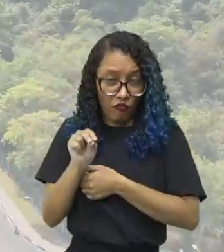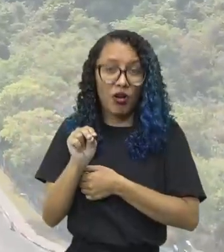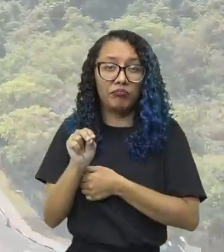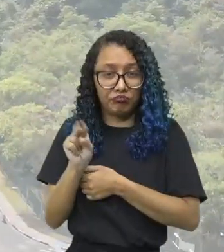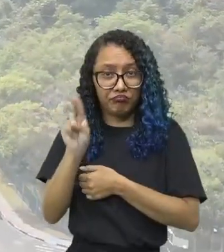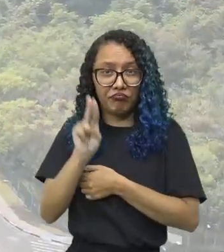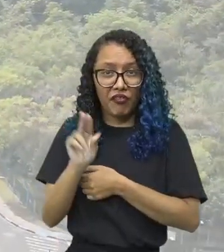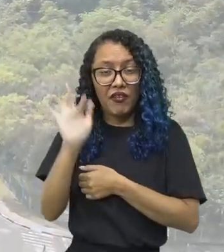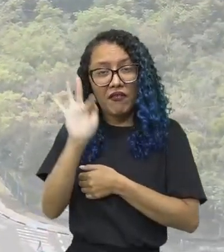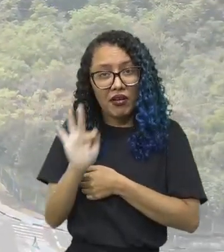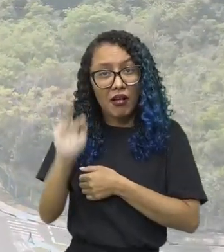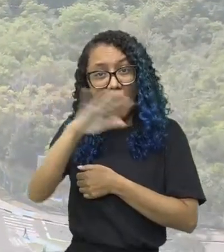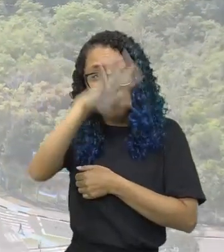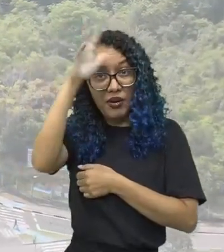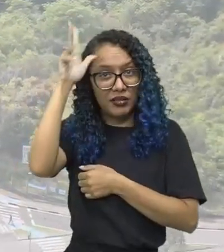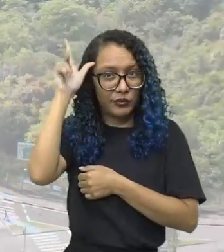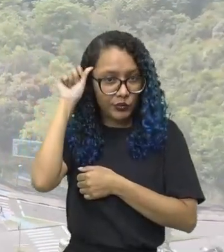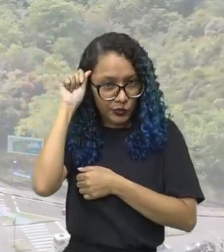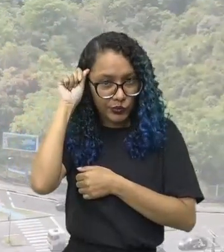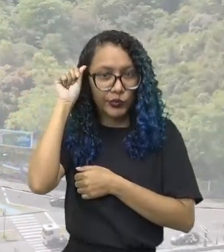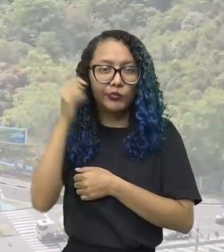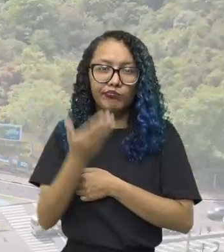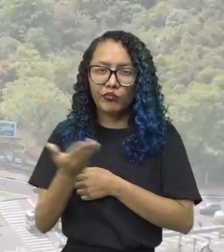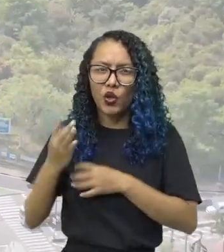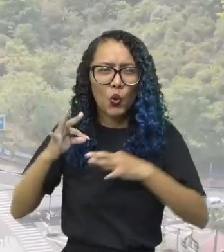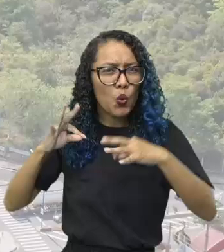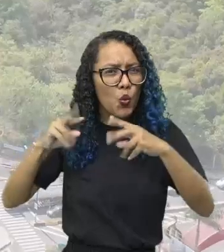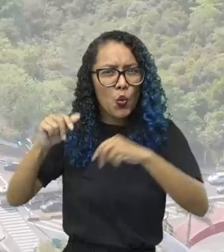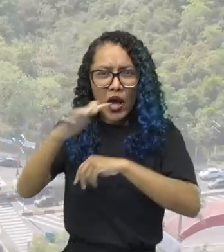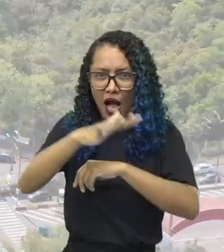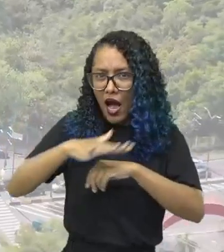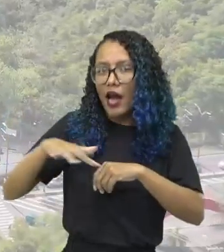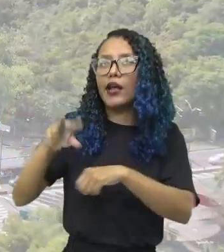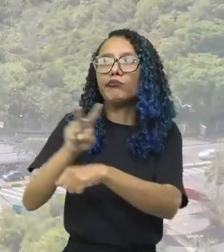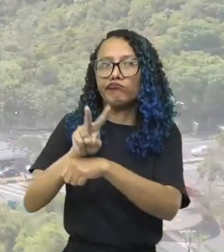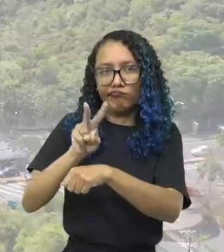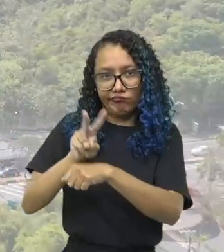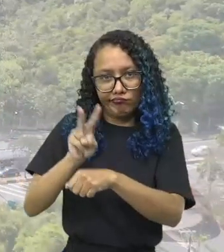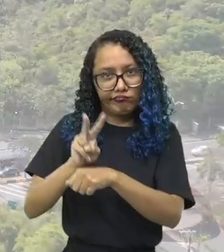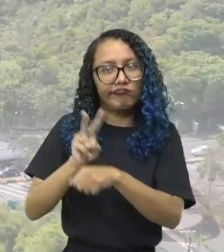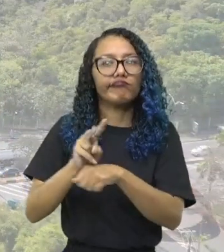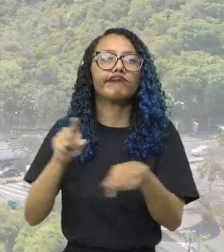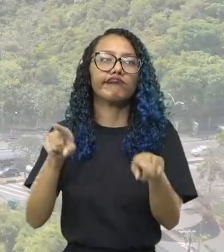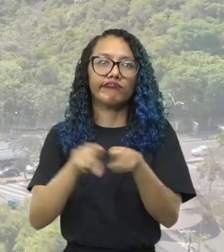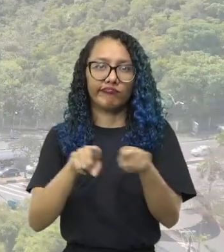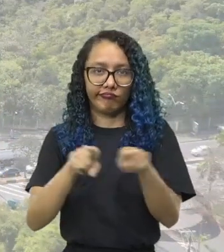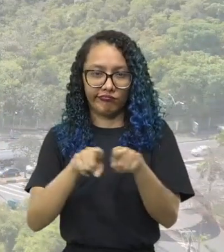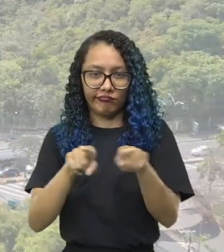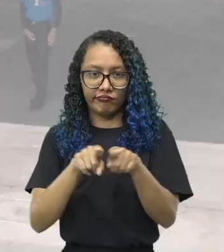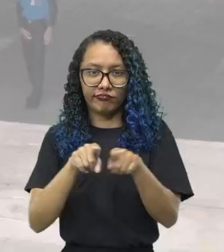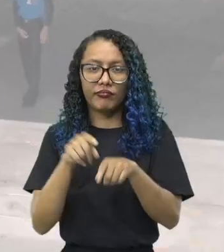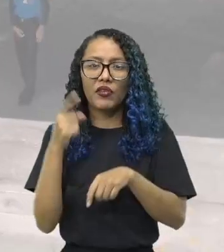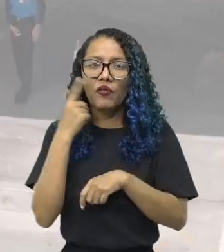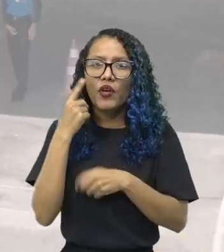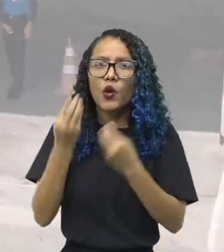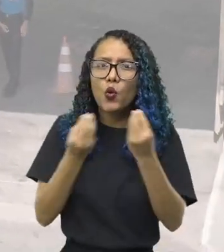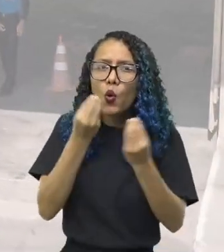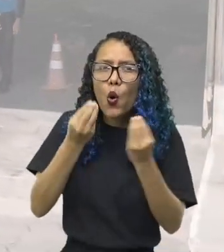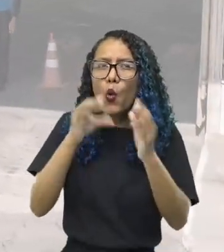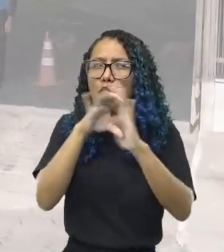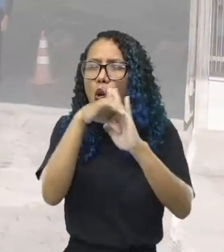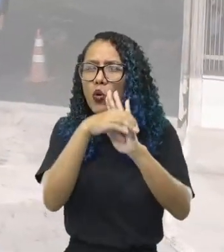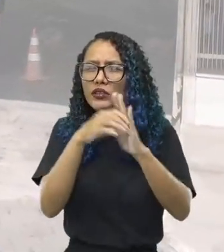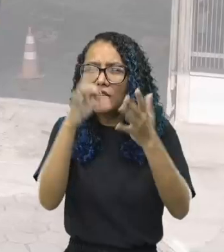que é a UFAM, toda essa área que é preservada, verificando os conceitos de cada